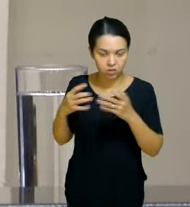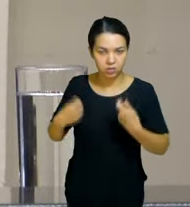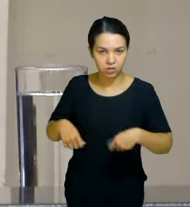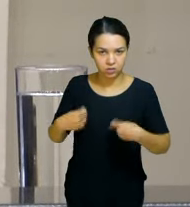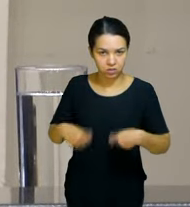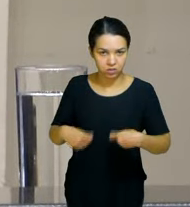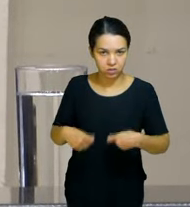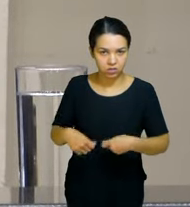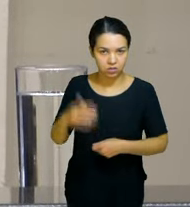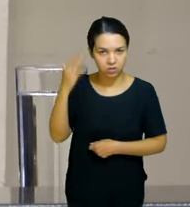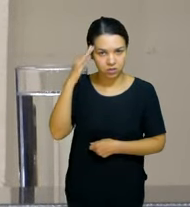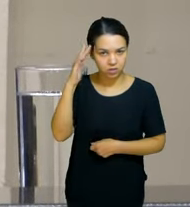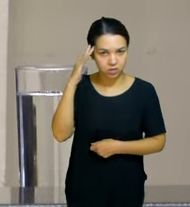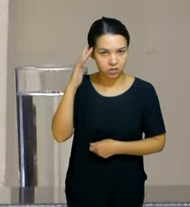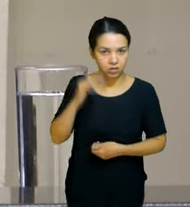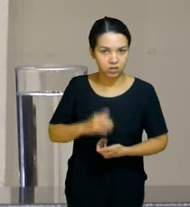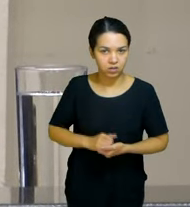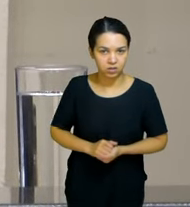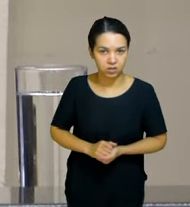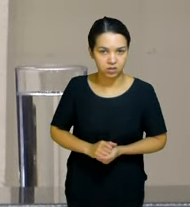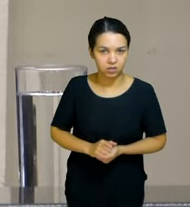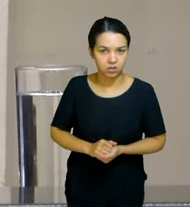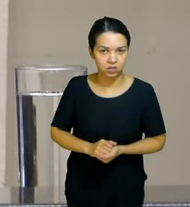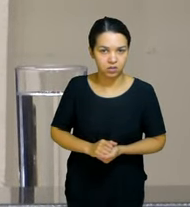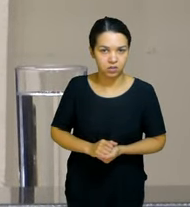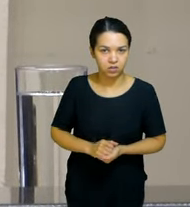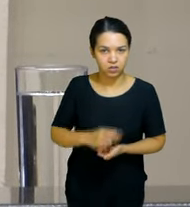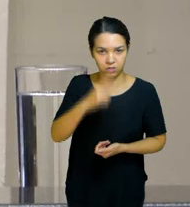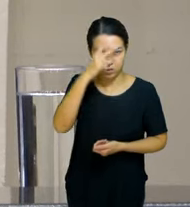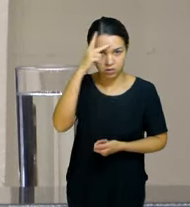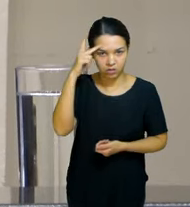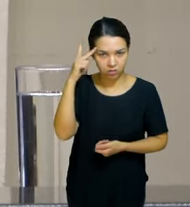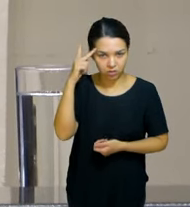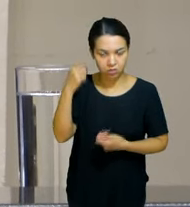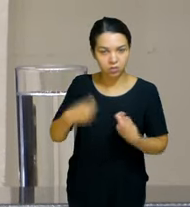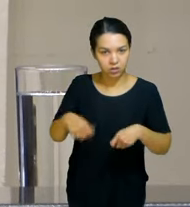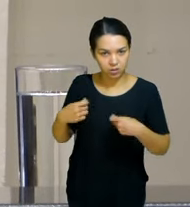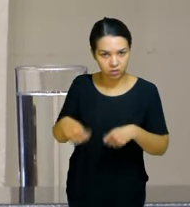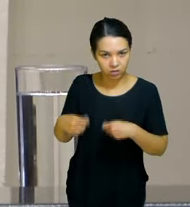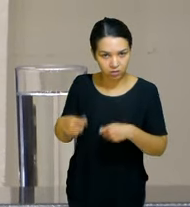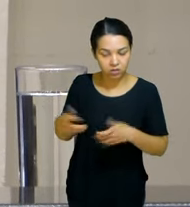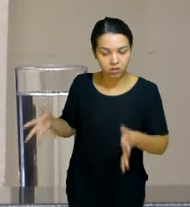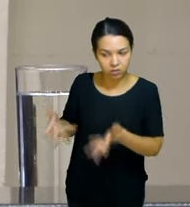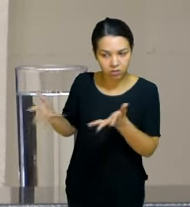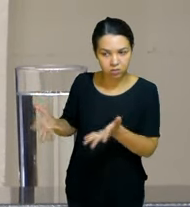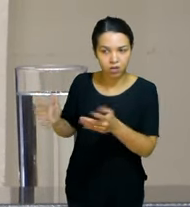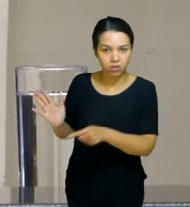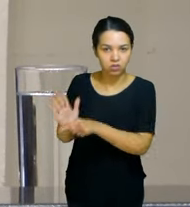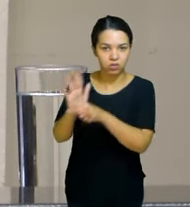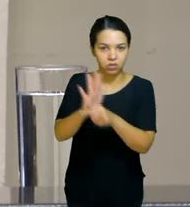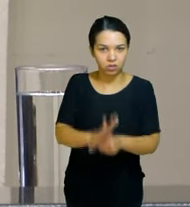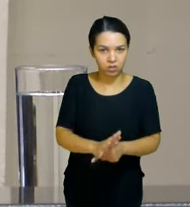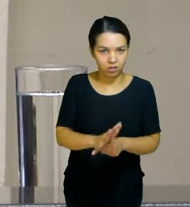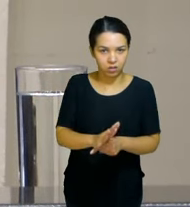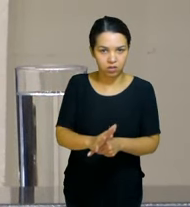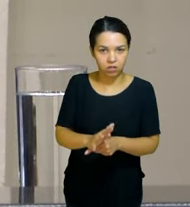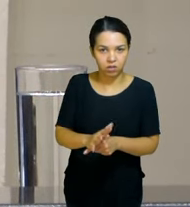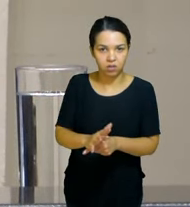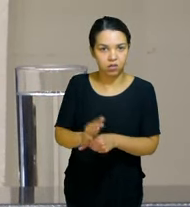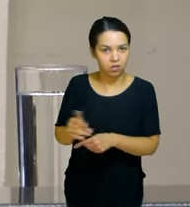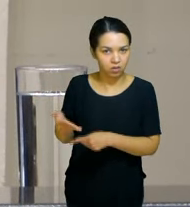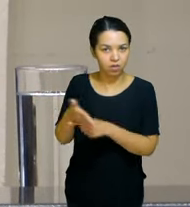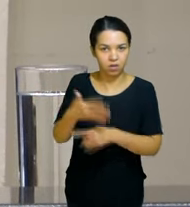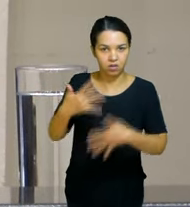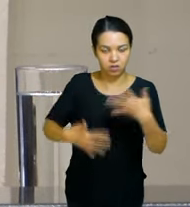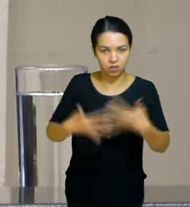que entender que as pessoas têm que ser convencidas a ajudar e não convencidas a atrapalhar. Esse é um